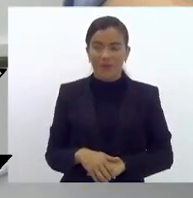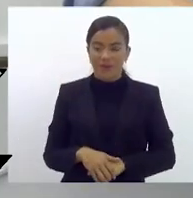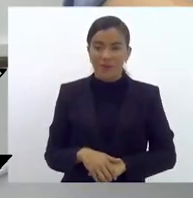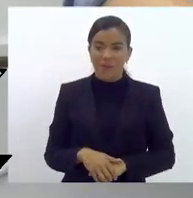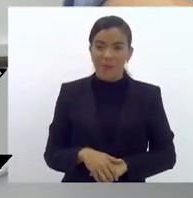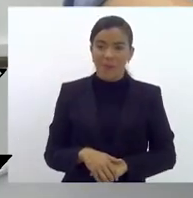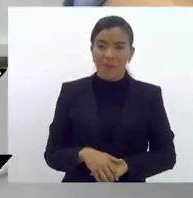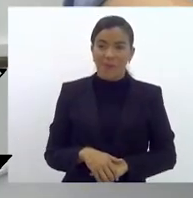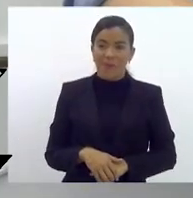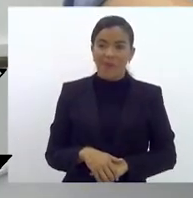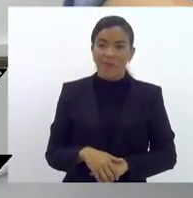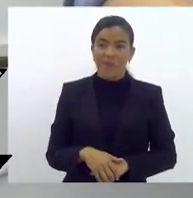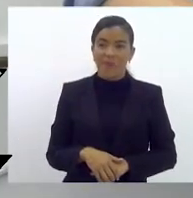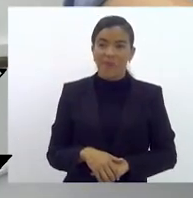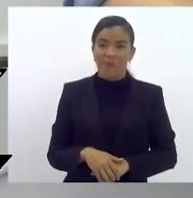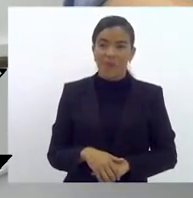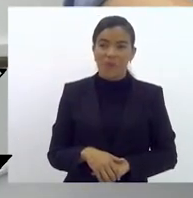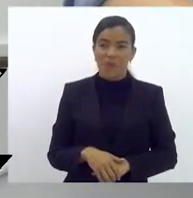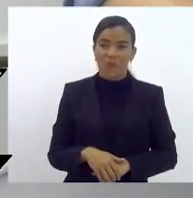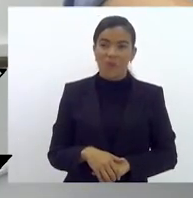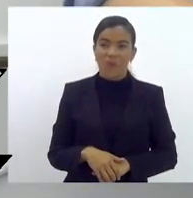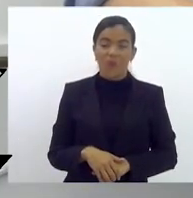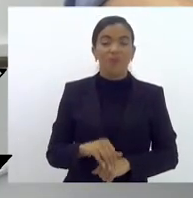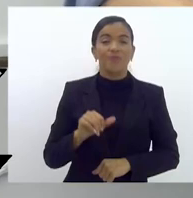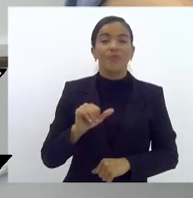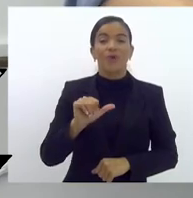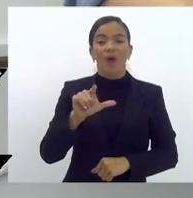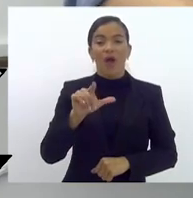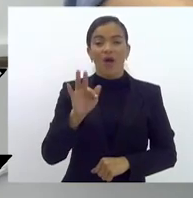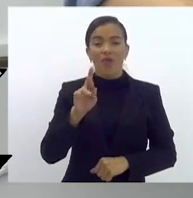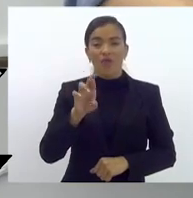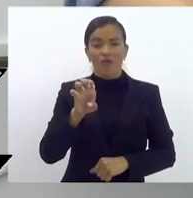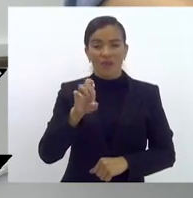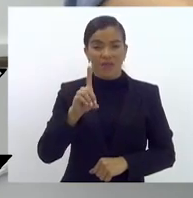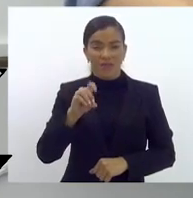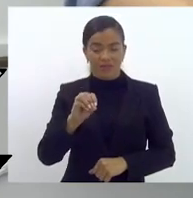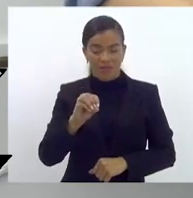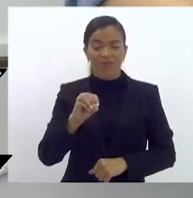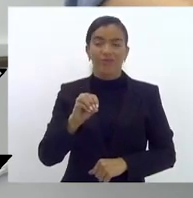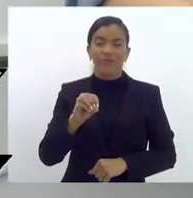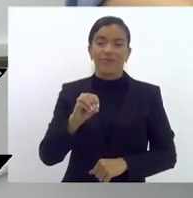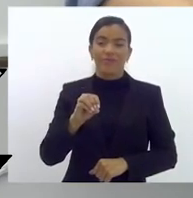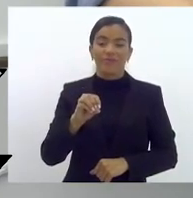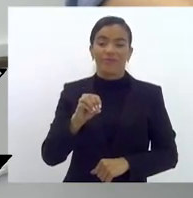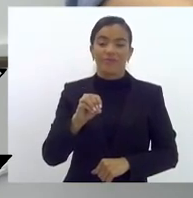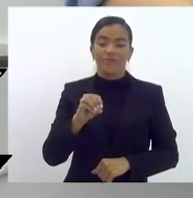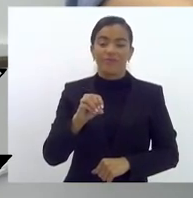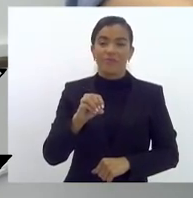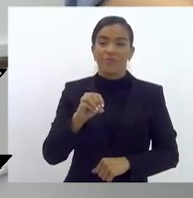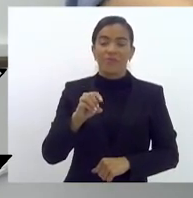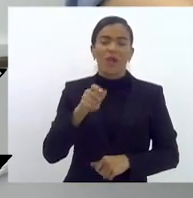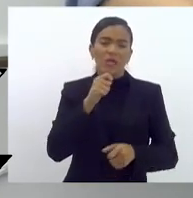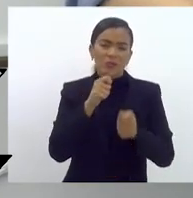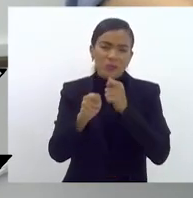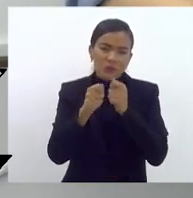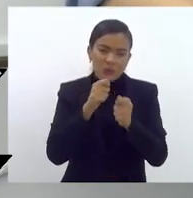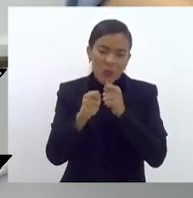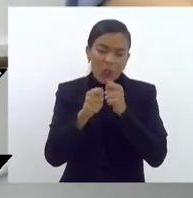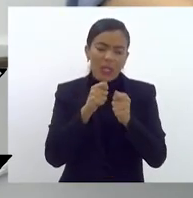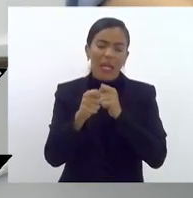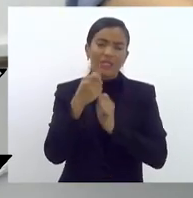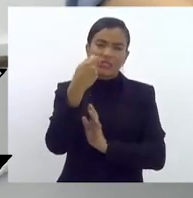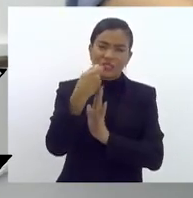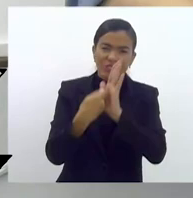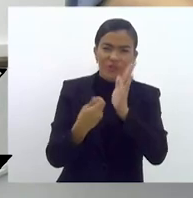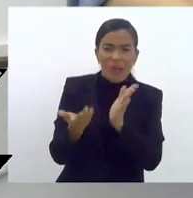brancas nuvens o Alfredo cerquis ele é jornalista escreveu